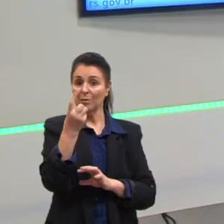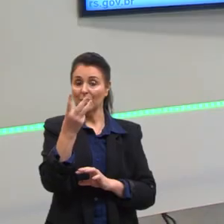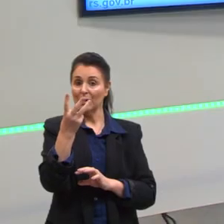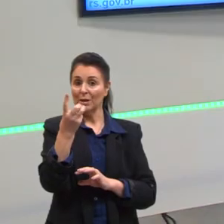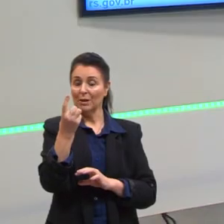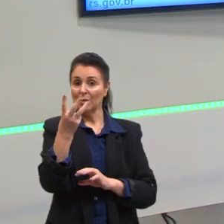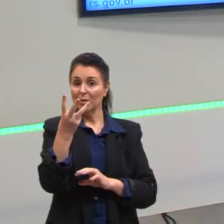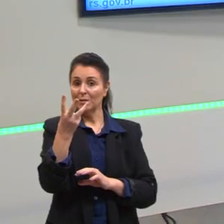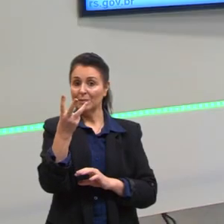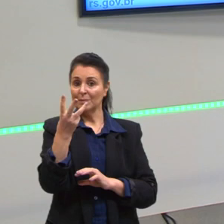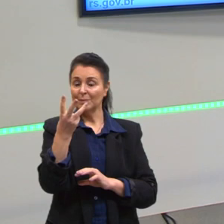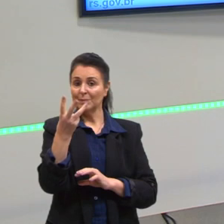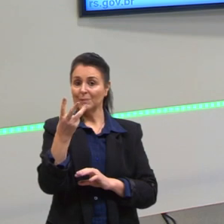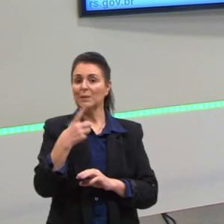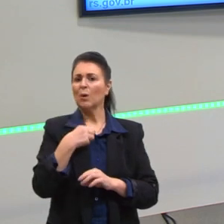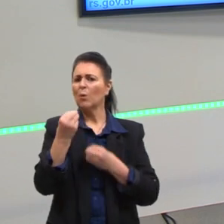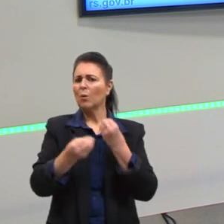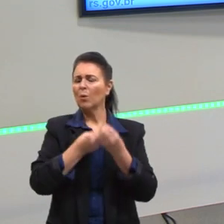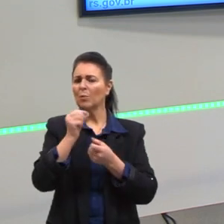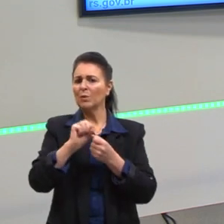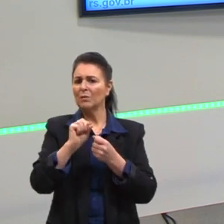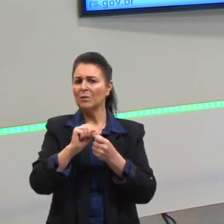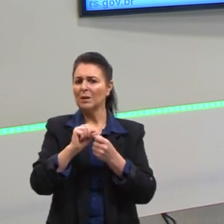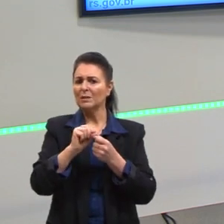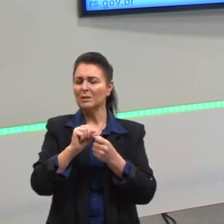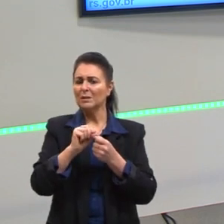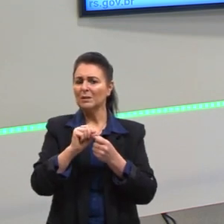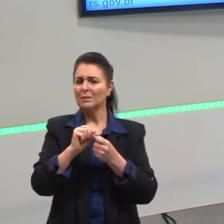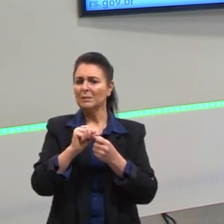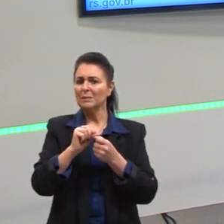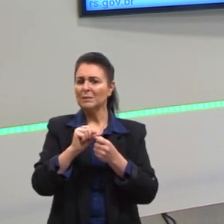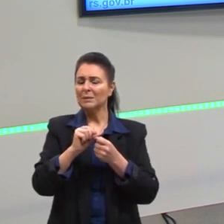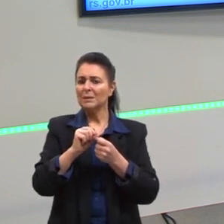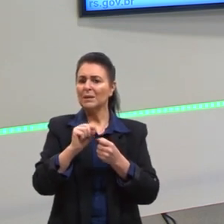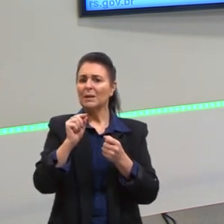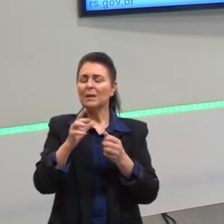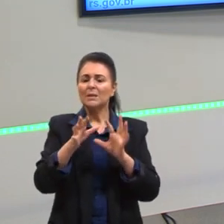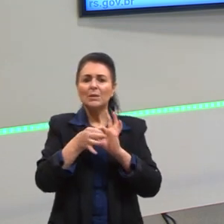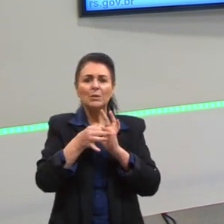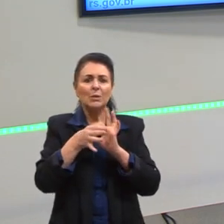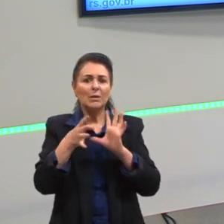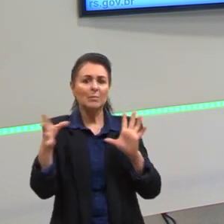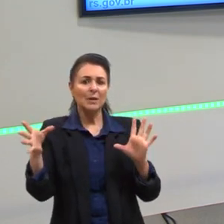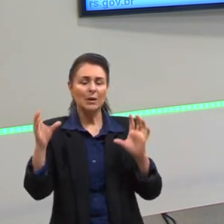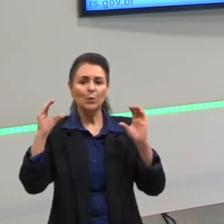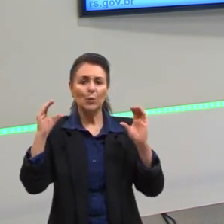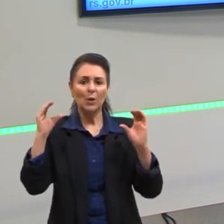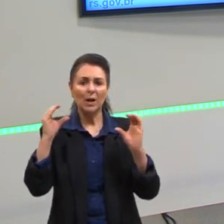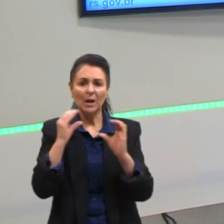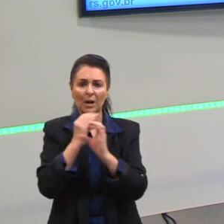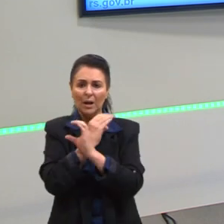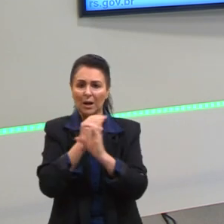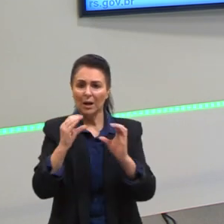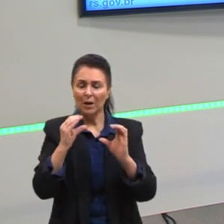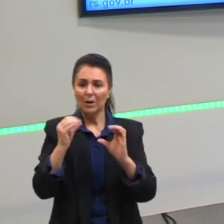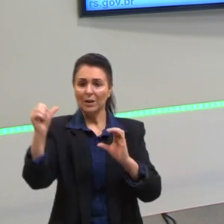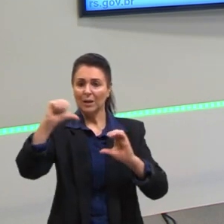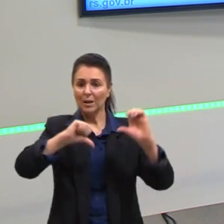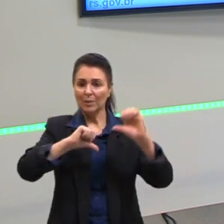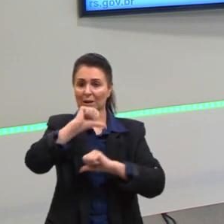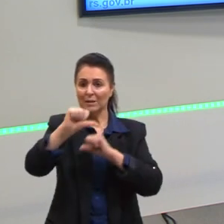negativo né e o resultado foi negativo Então como que você está certo ou não se eu estou liberando calor eu tenho uma reação